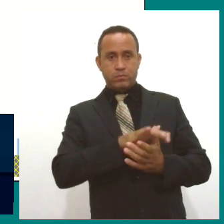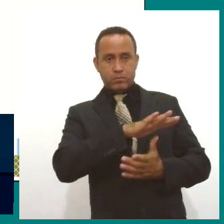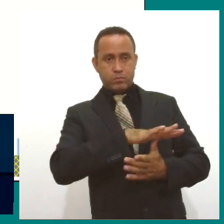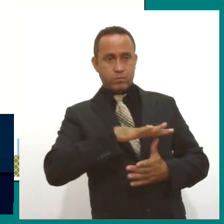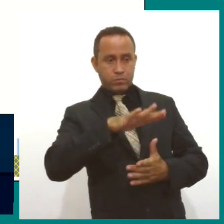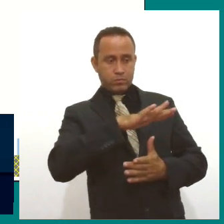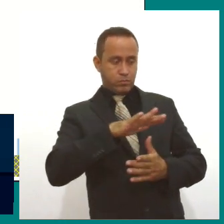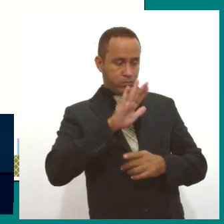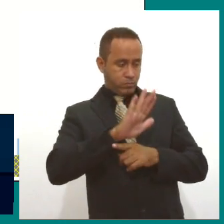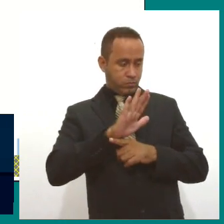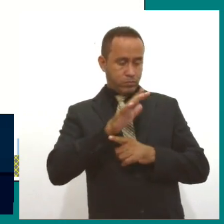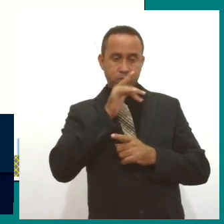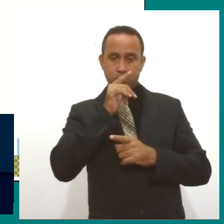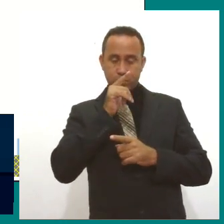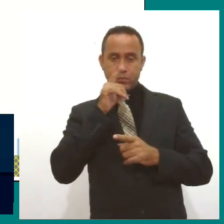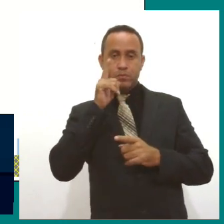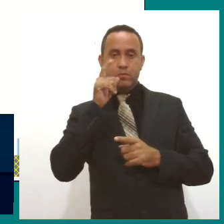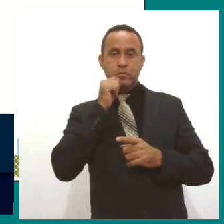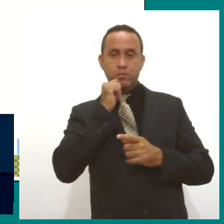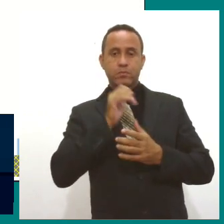no abastecimento da água aqui da Aracaju.